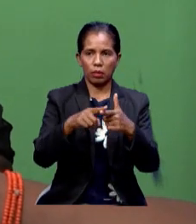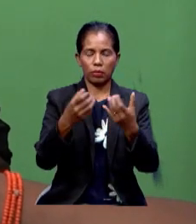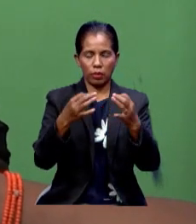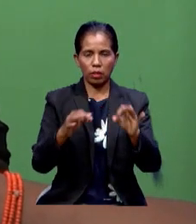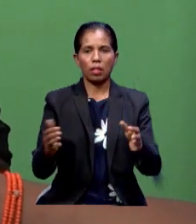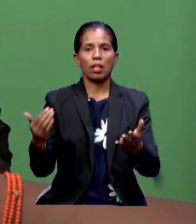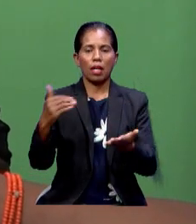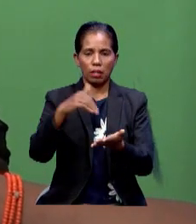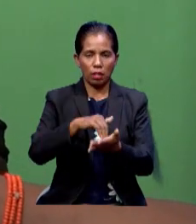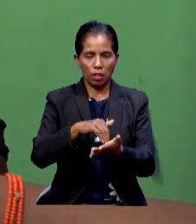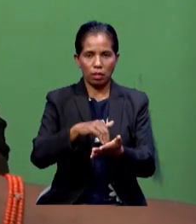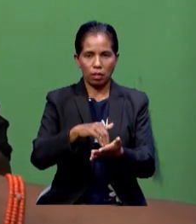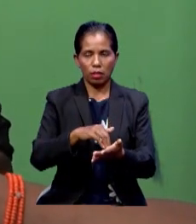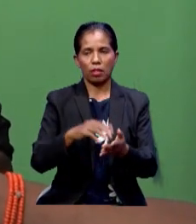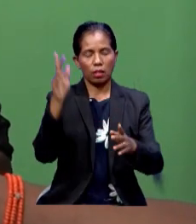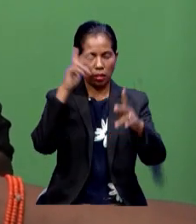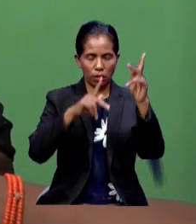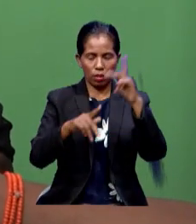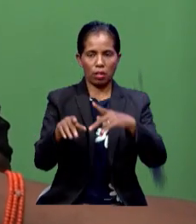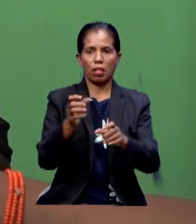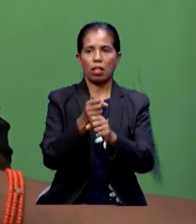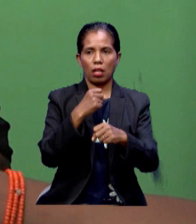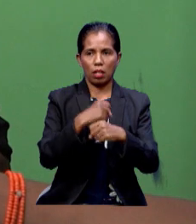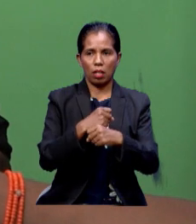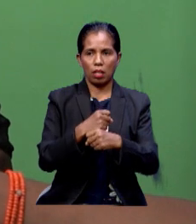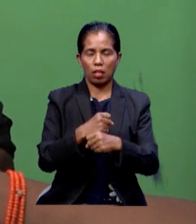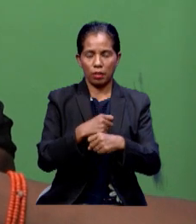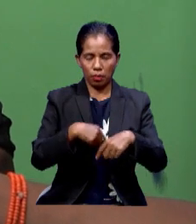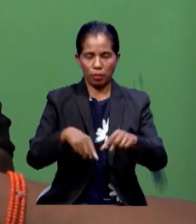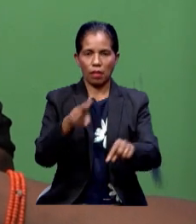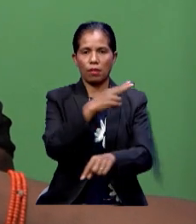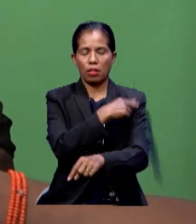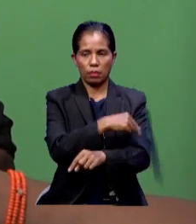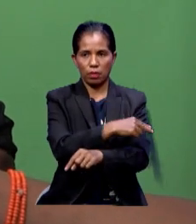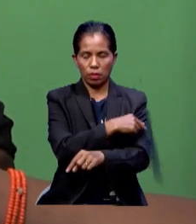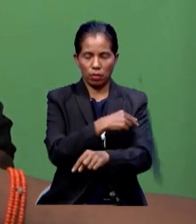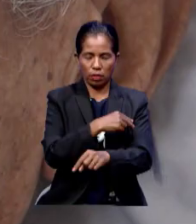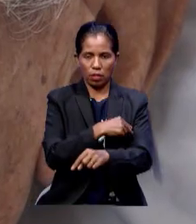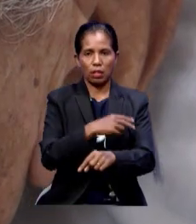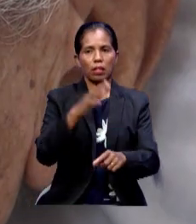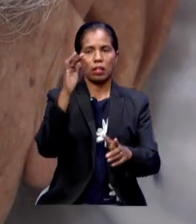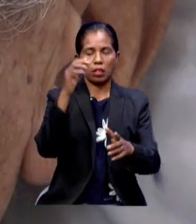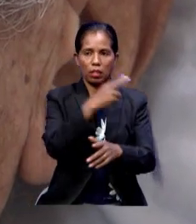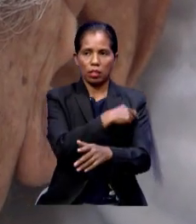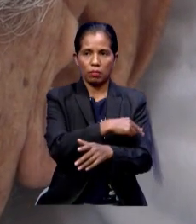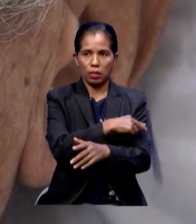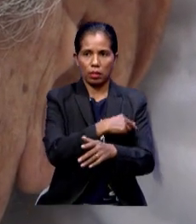fale causa de nema kalunia ba alfal tratamento e isolamento